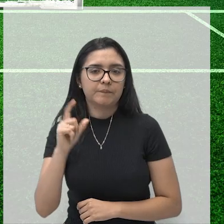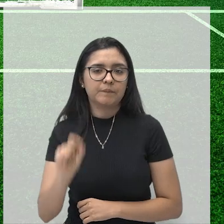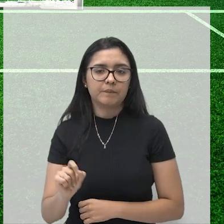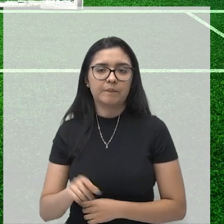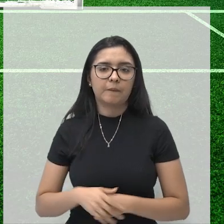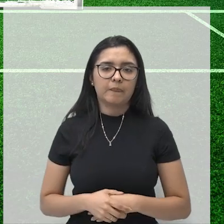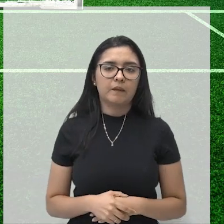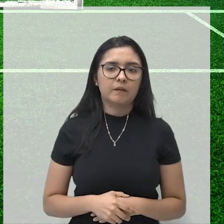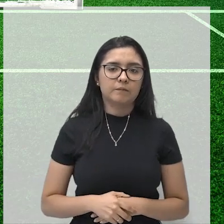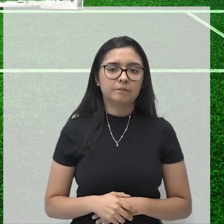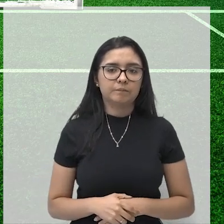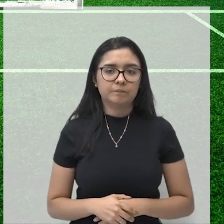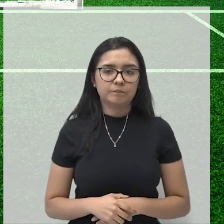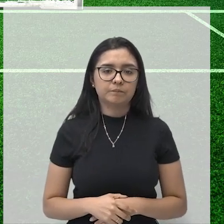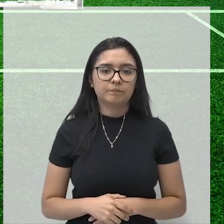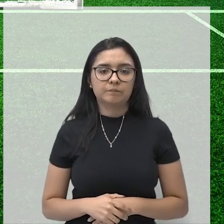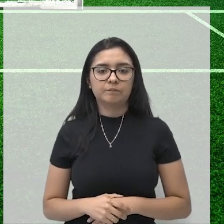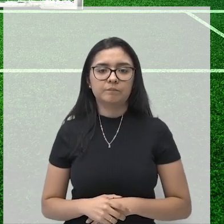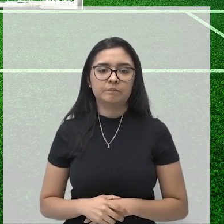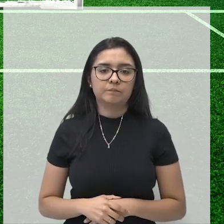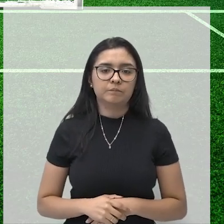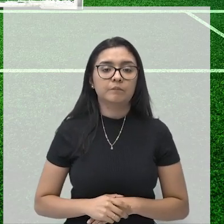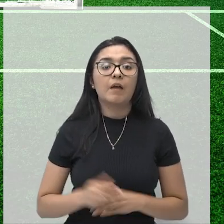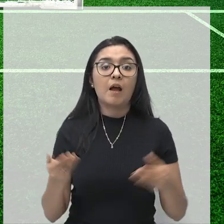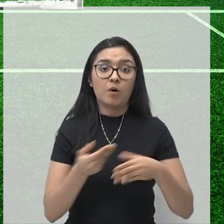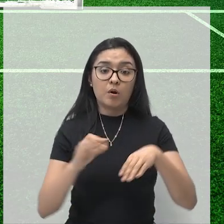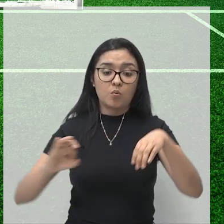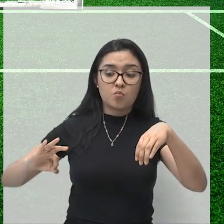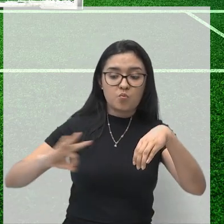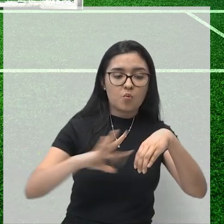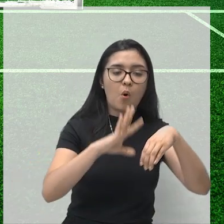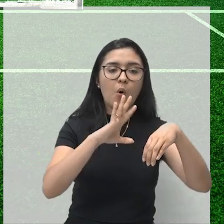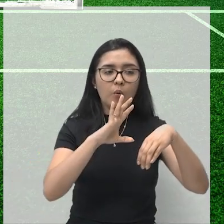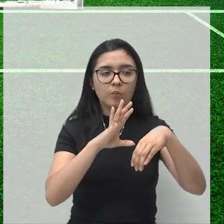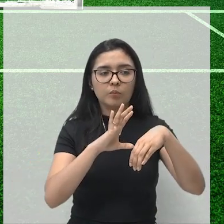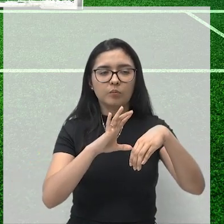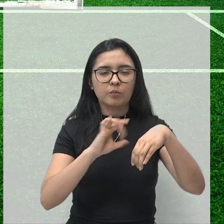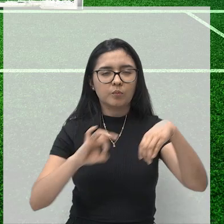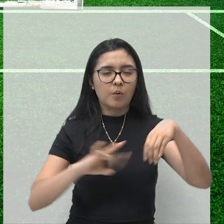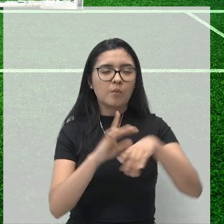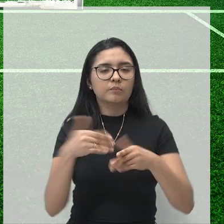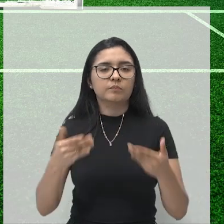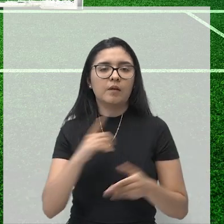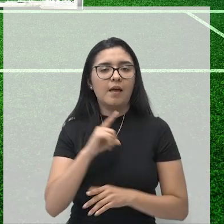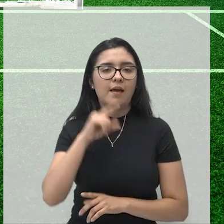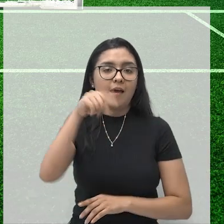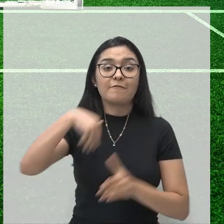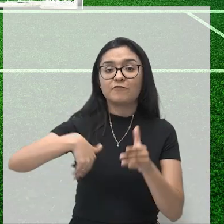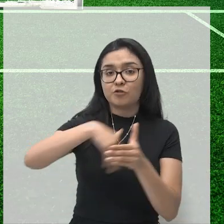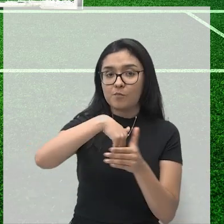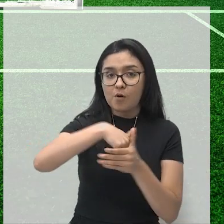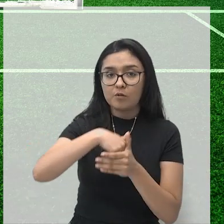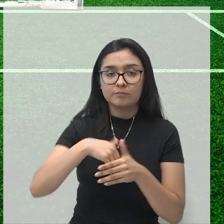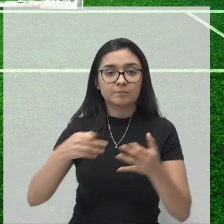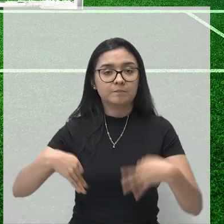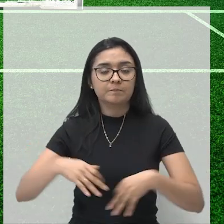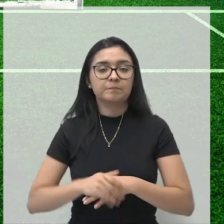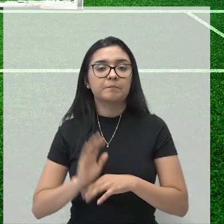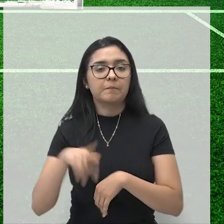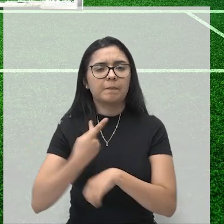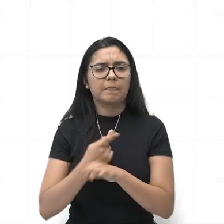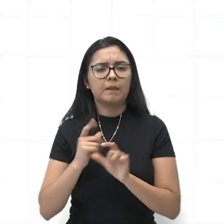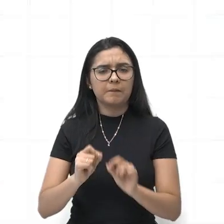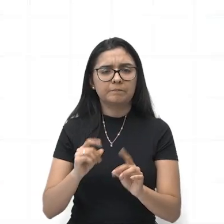interessante, né? Vem a parte do gol, isso mesmo, porque isso é uma partida de futebol. Após